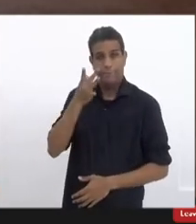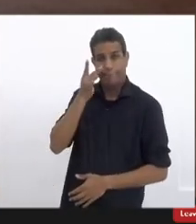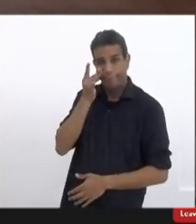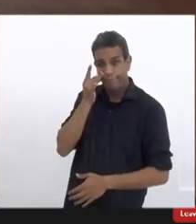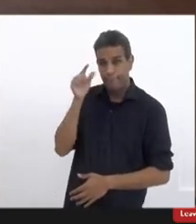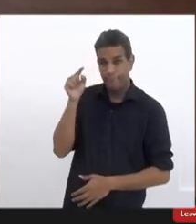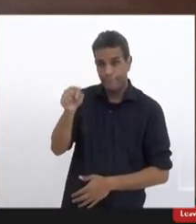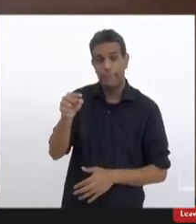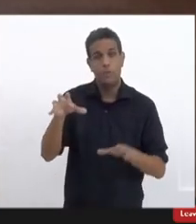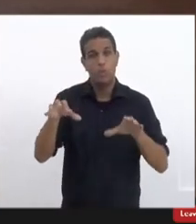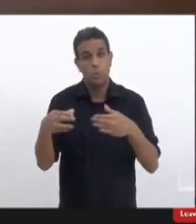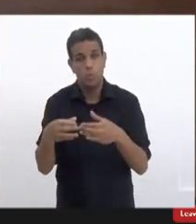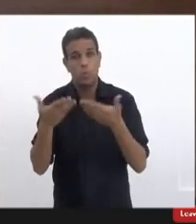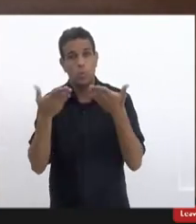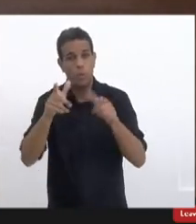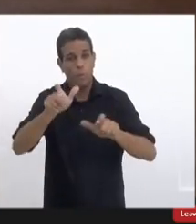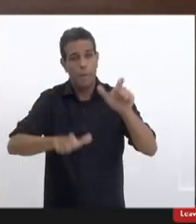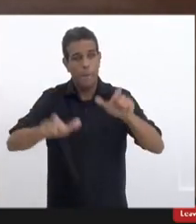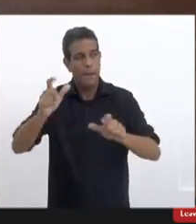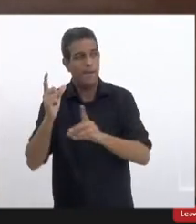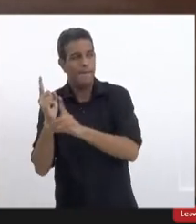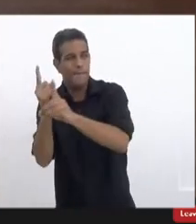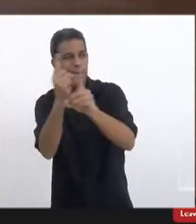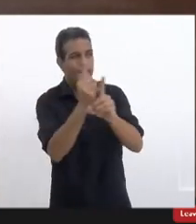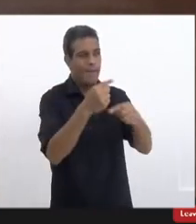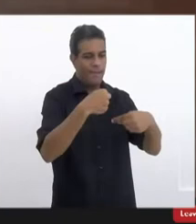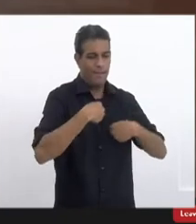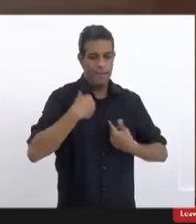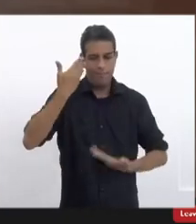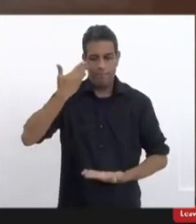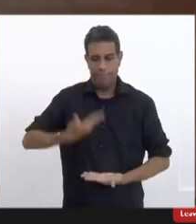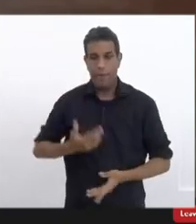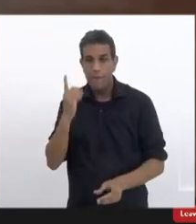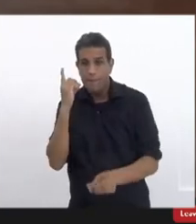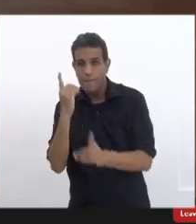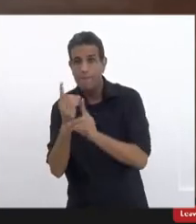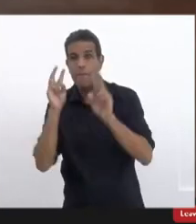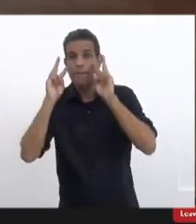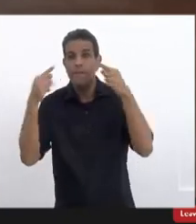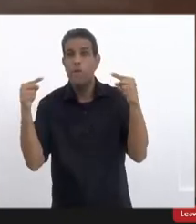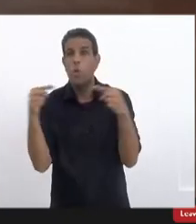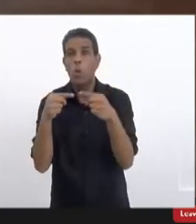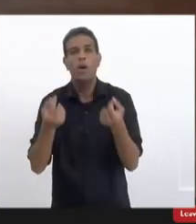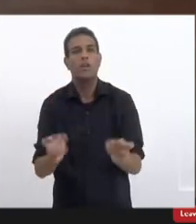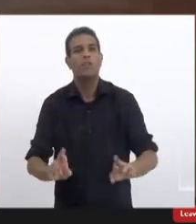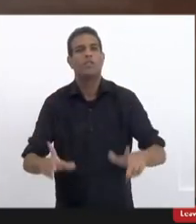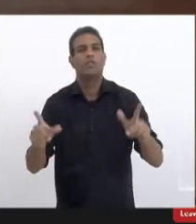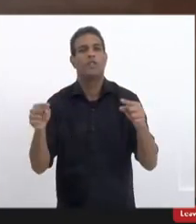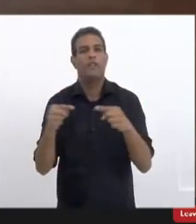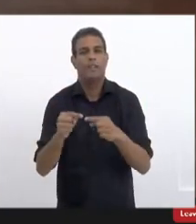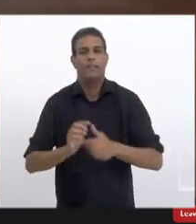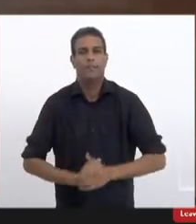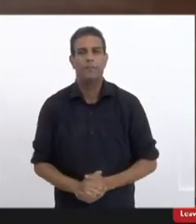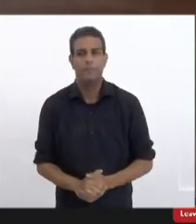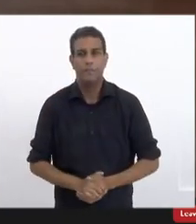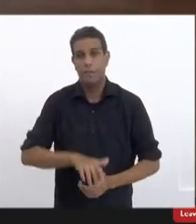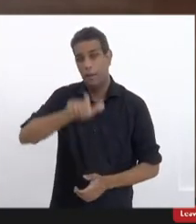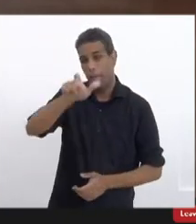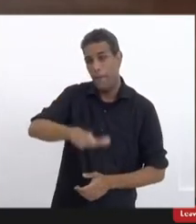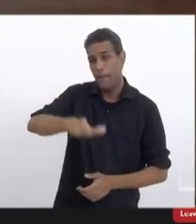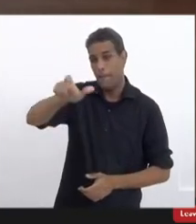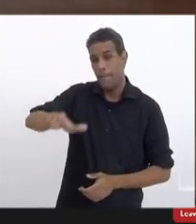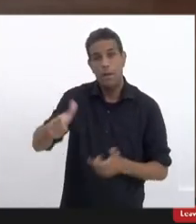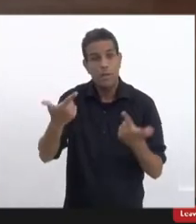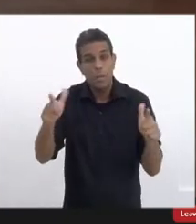comunidade terapêutica, o quadro que eu encontrei, eu pessoalmente eu vi, tá? Era totalmente diverso. As pessoas